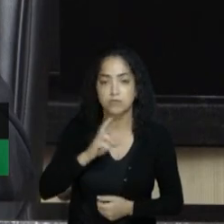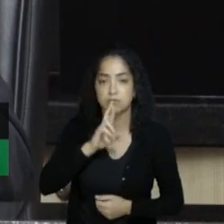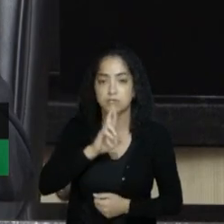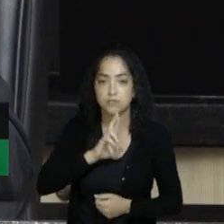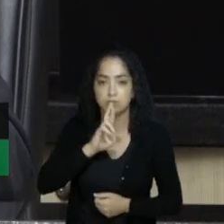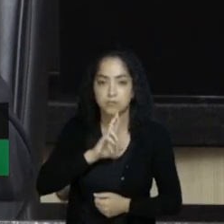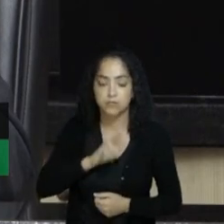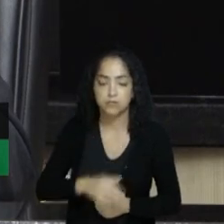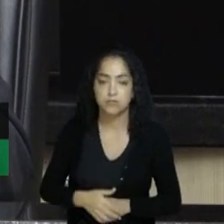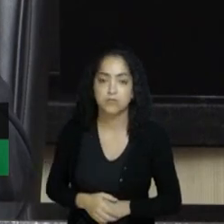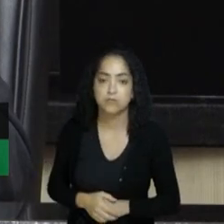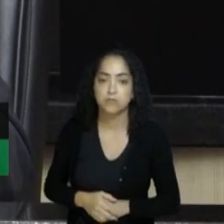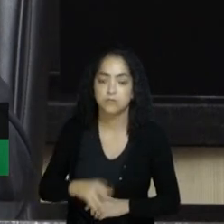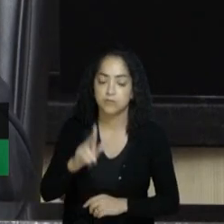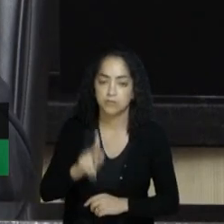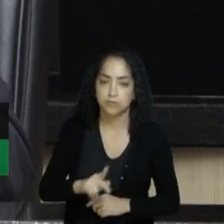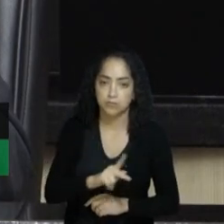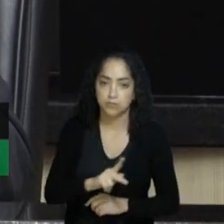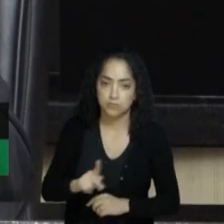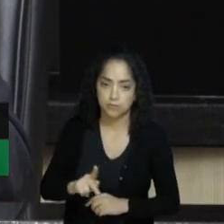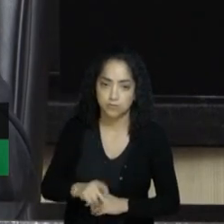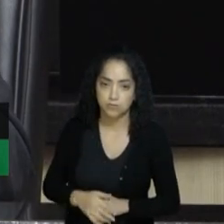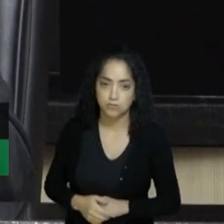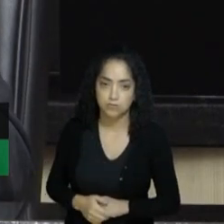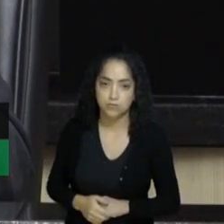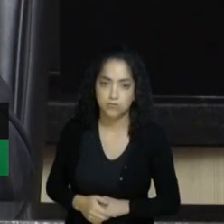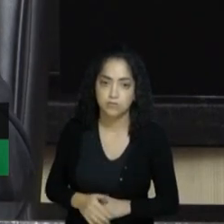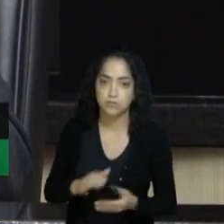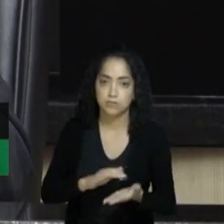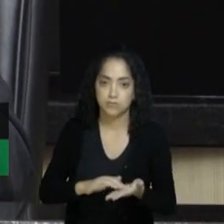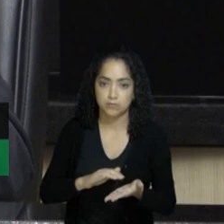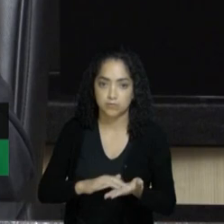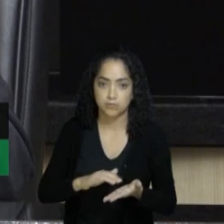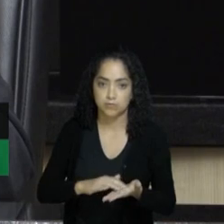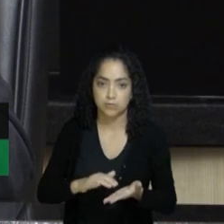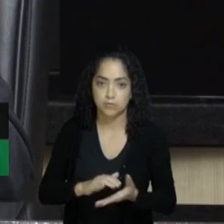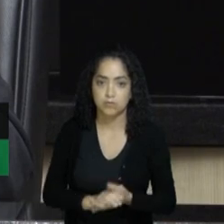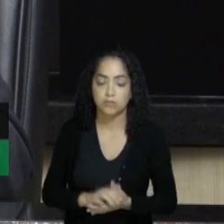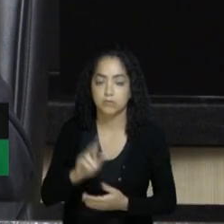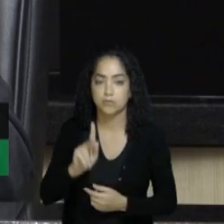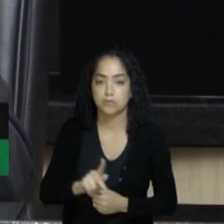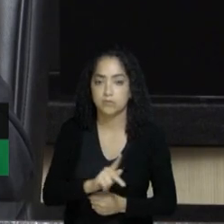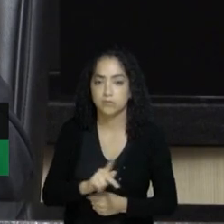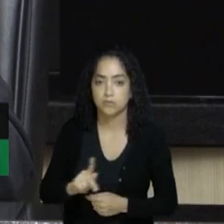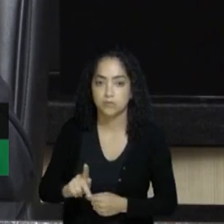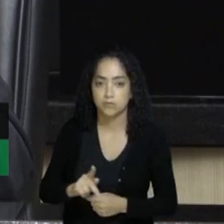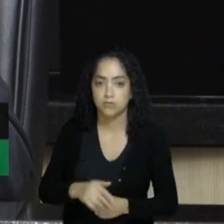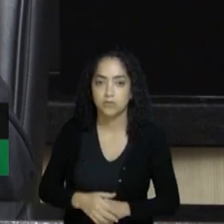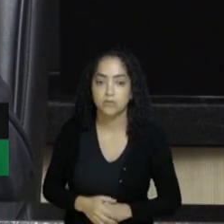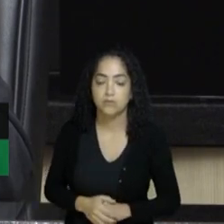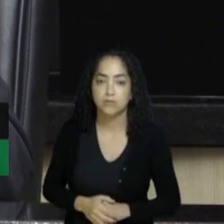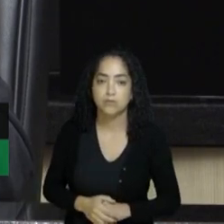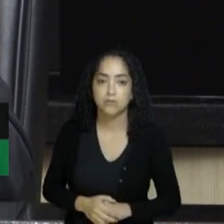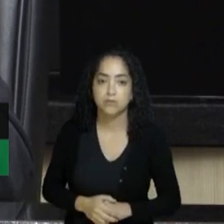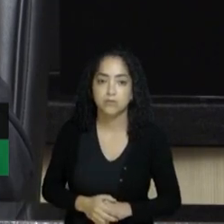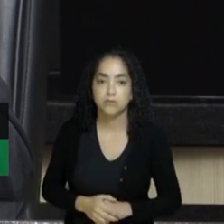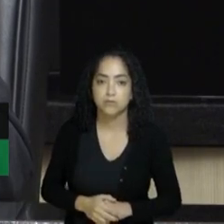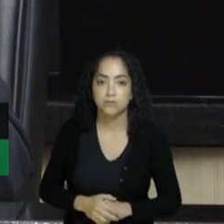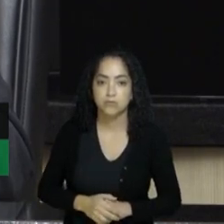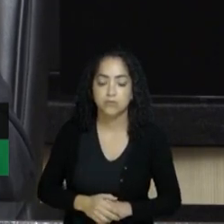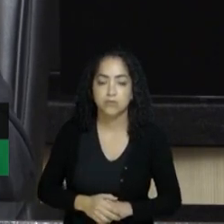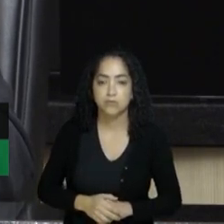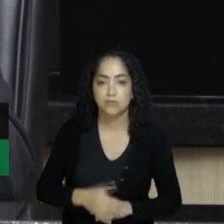Minotto e padre Pedro Baldiceira. Secretaria, padre Pedro Baldiceira, Marcos da Rosa e delegado